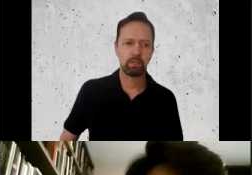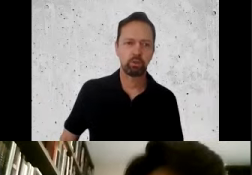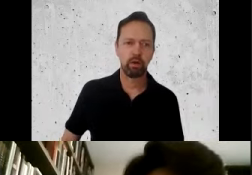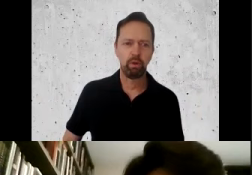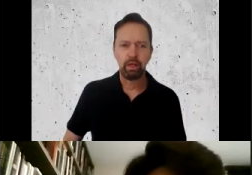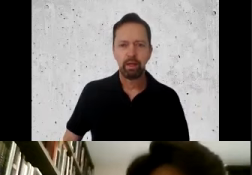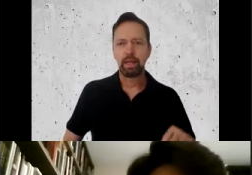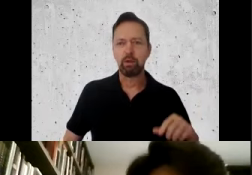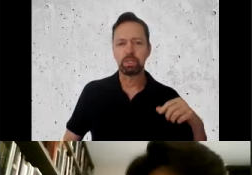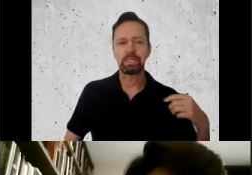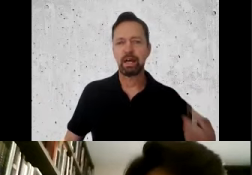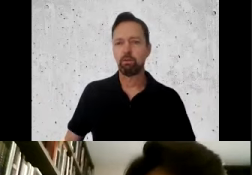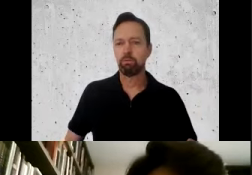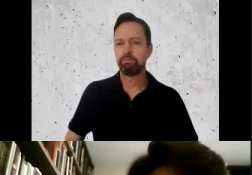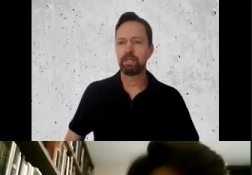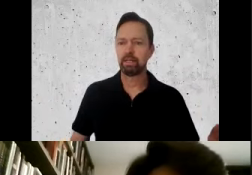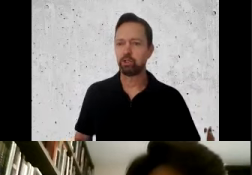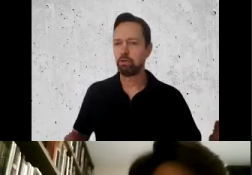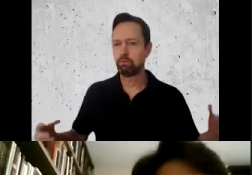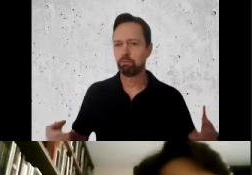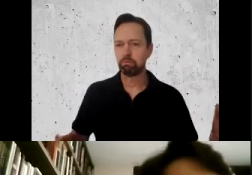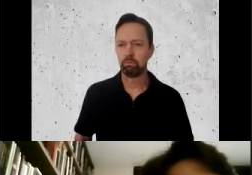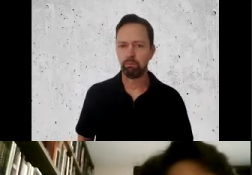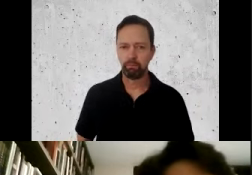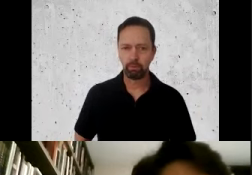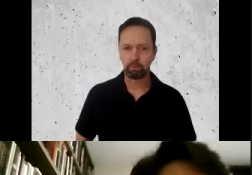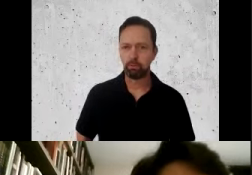forma organizacional. Tem o Estado Federativo,